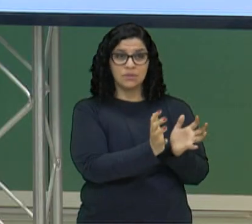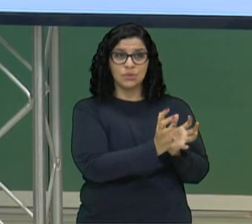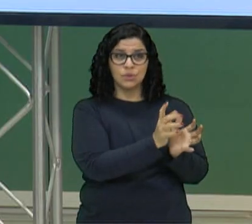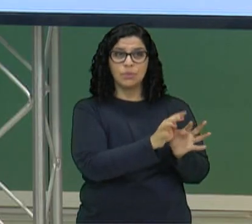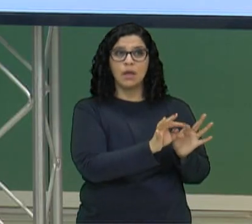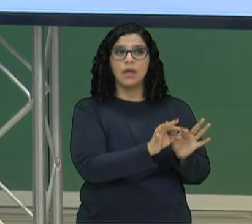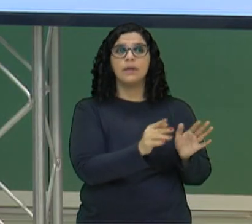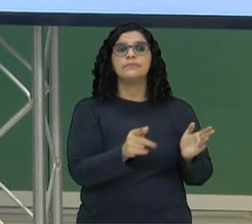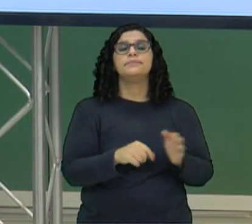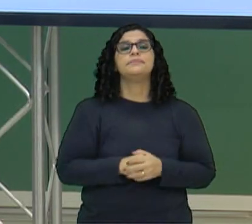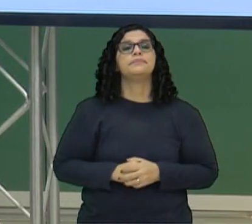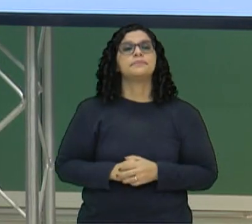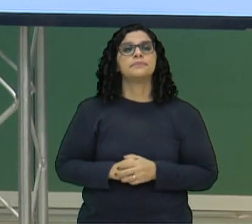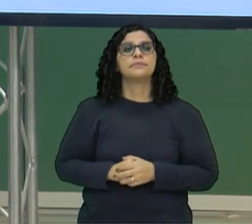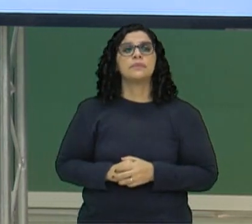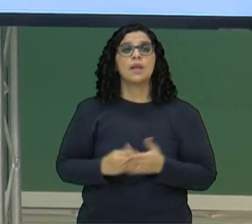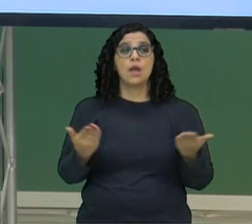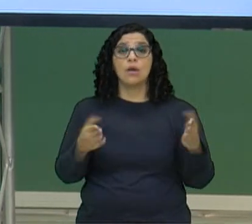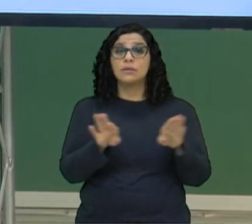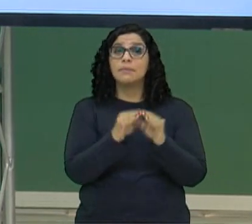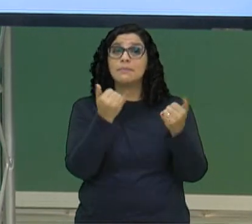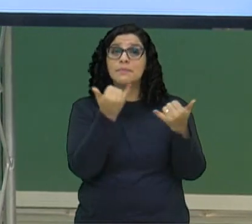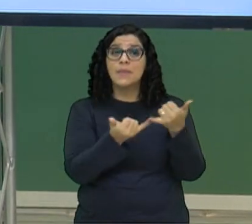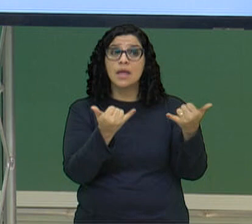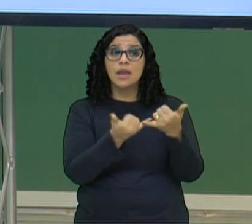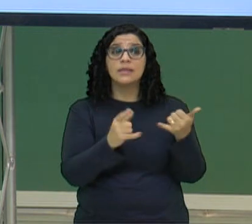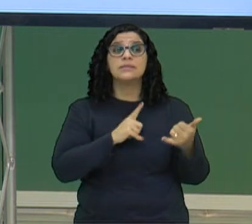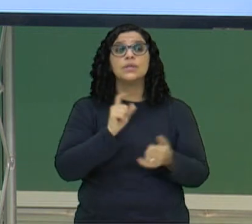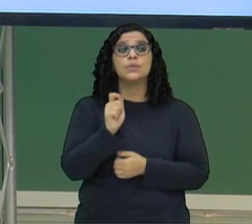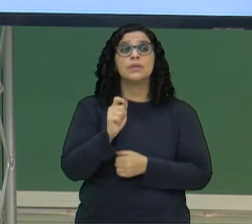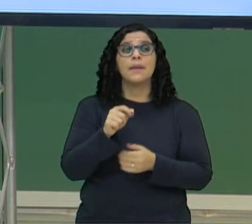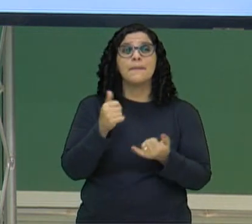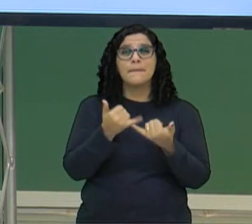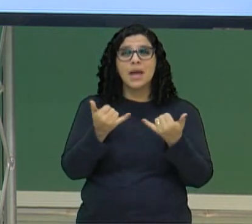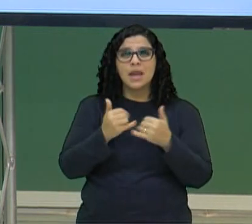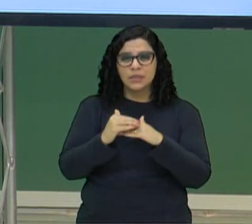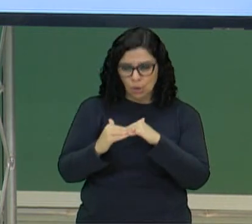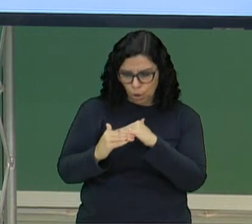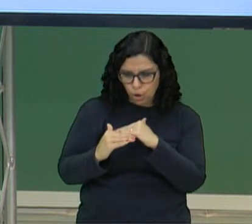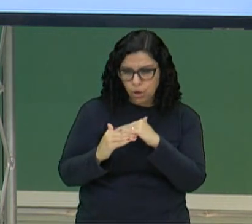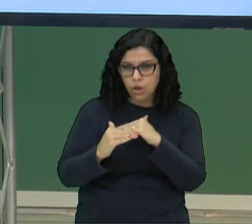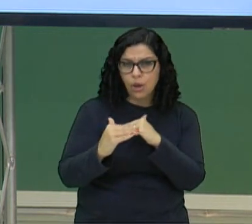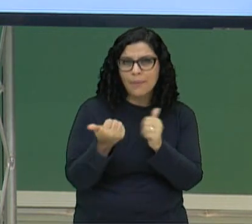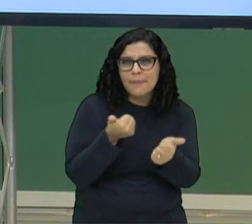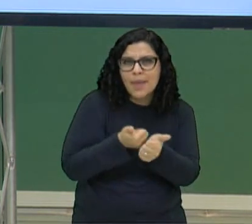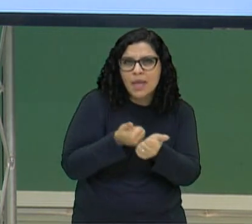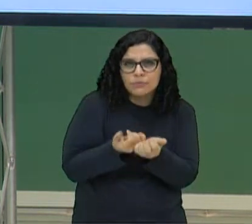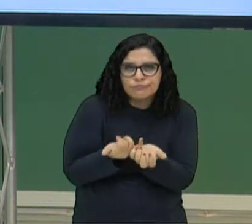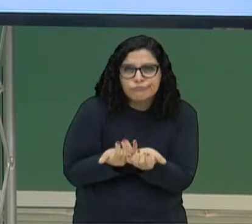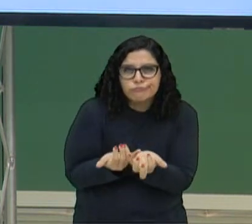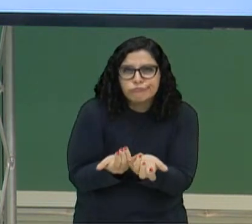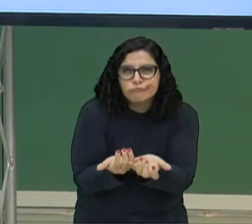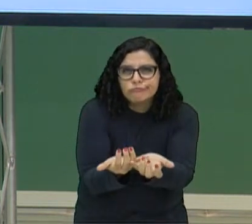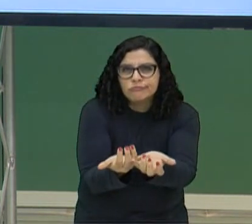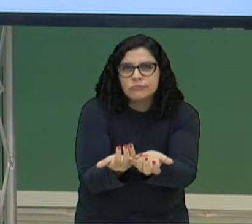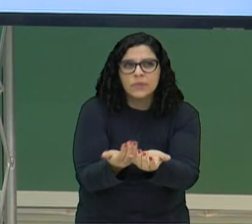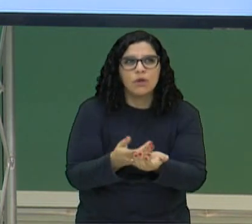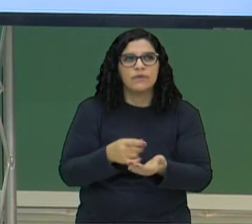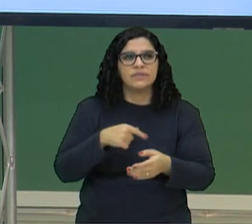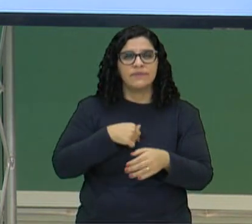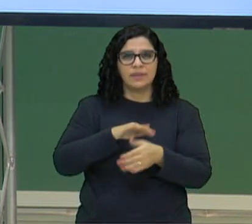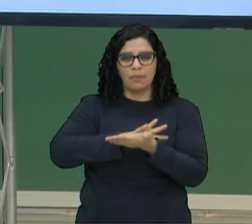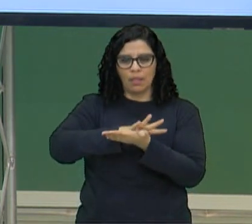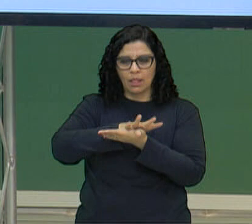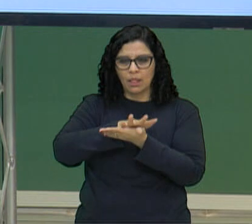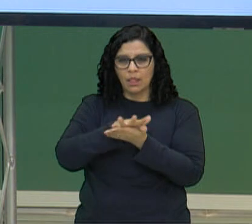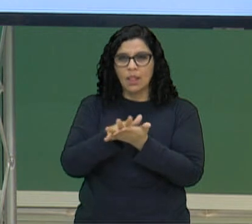nós chamamos de briófita, muito parecido com eles, mas mais rente. Então, se você pegar e passar a mão no musgo,